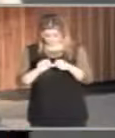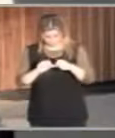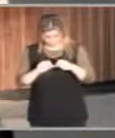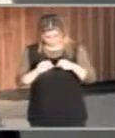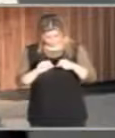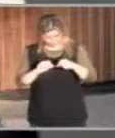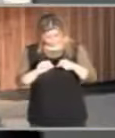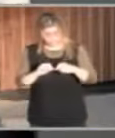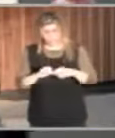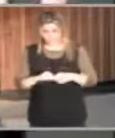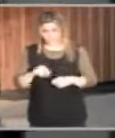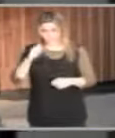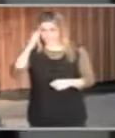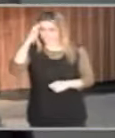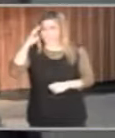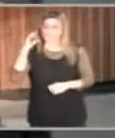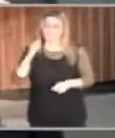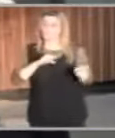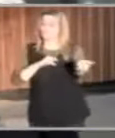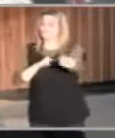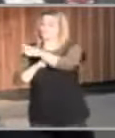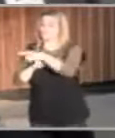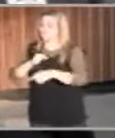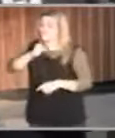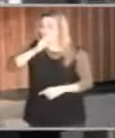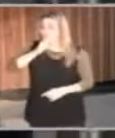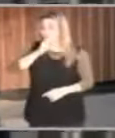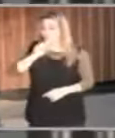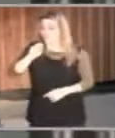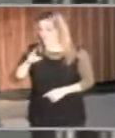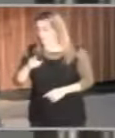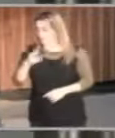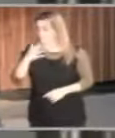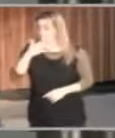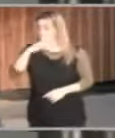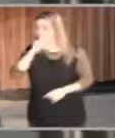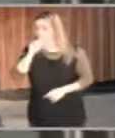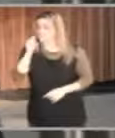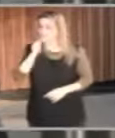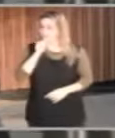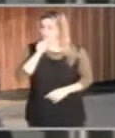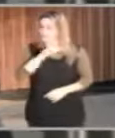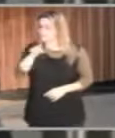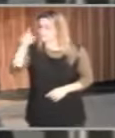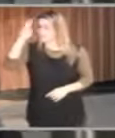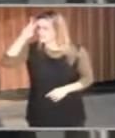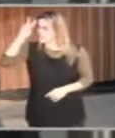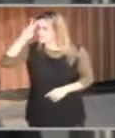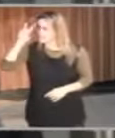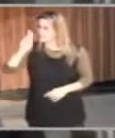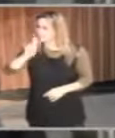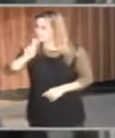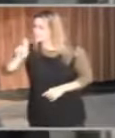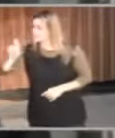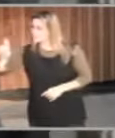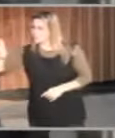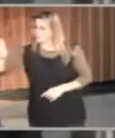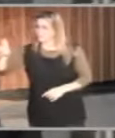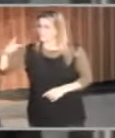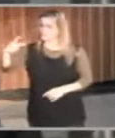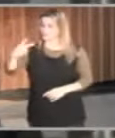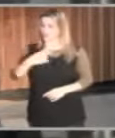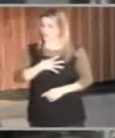queria que você que é vovô que é papai lembrasse o nome de cada um dos seus